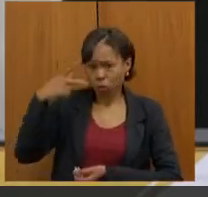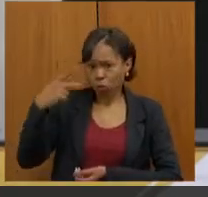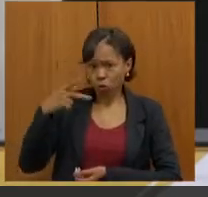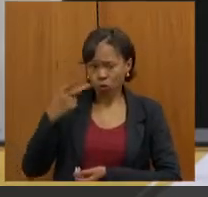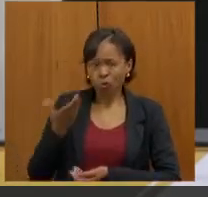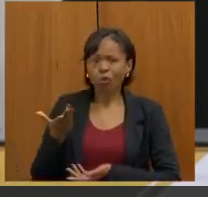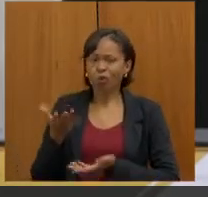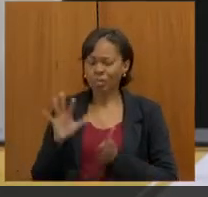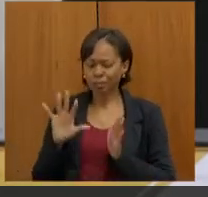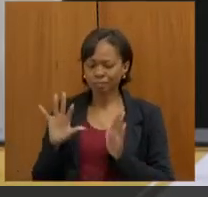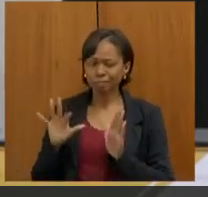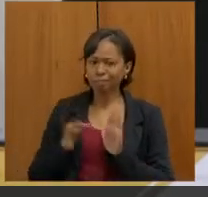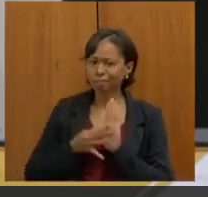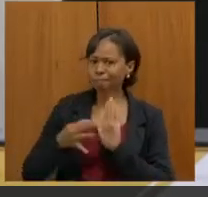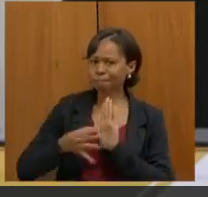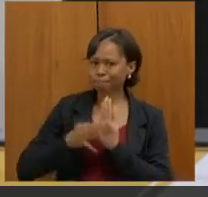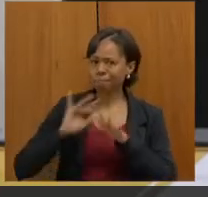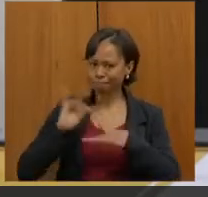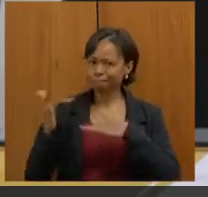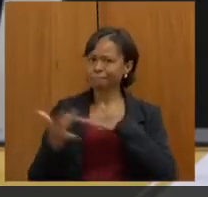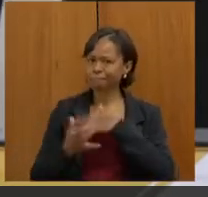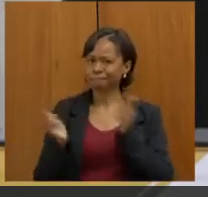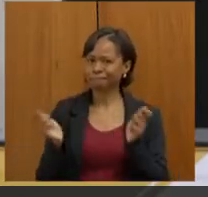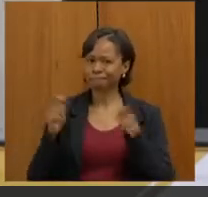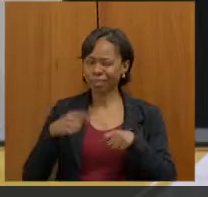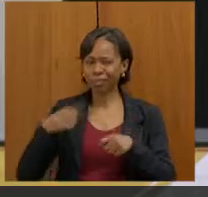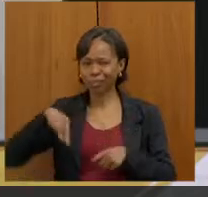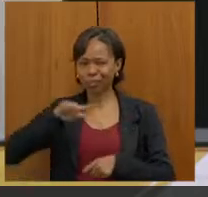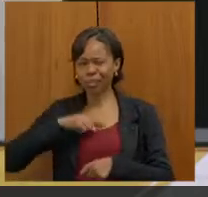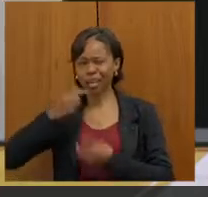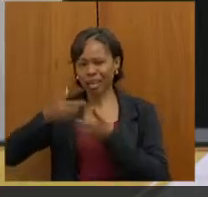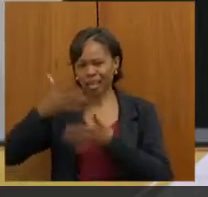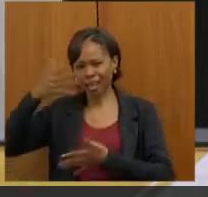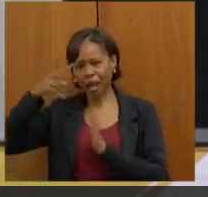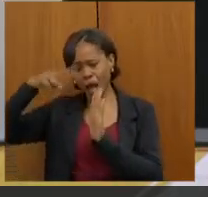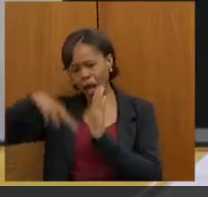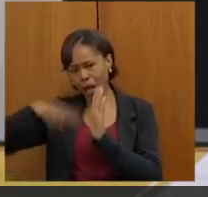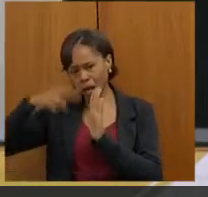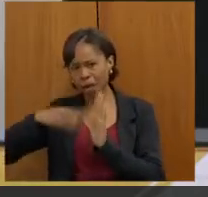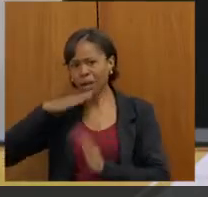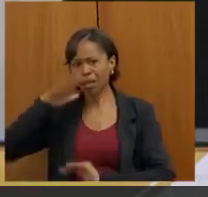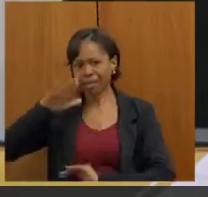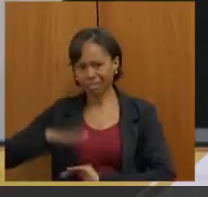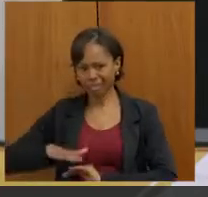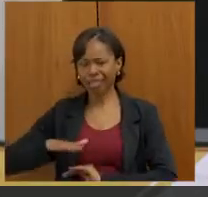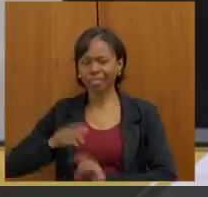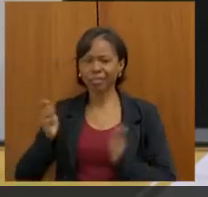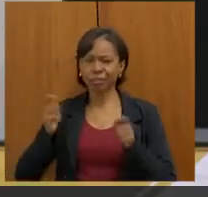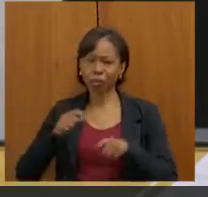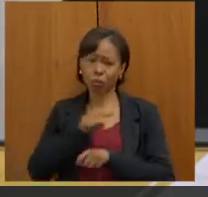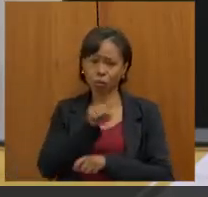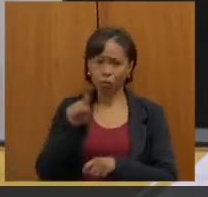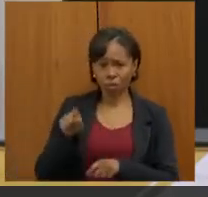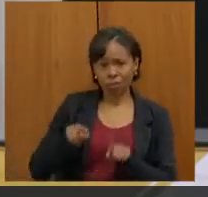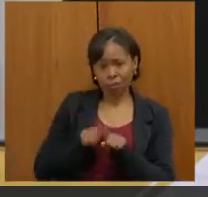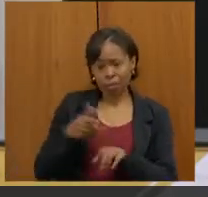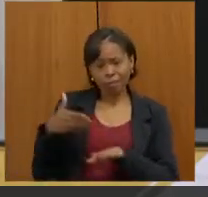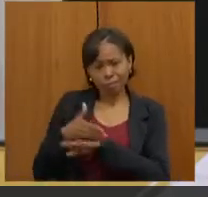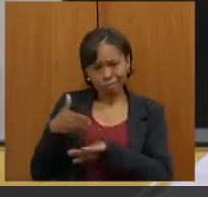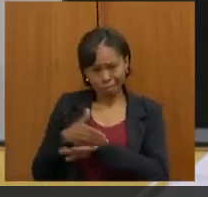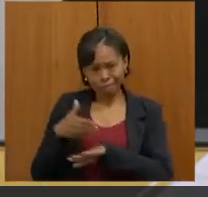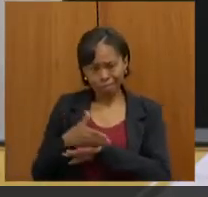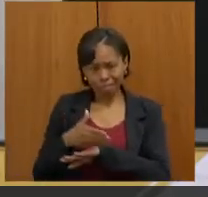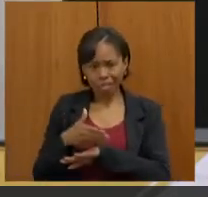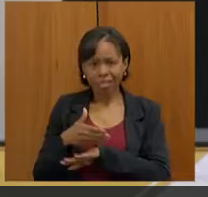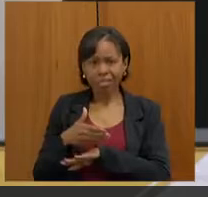dos canais disponíveis aí das redes sociais que a gente vai fazer leitura na parte da tarde para contemplar também a participação que neste momento